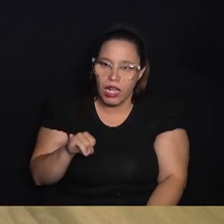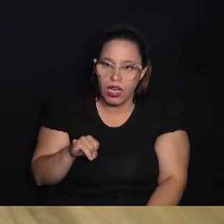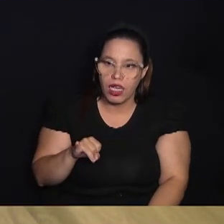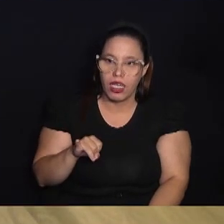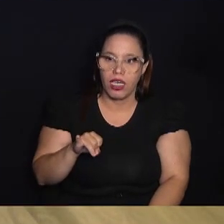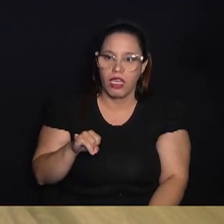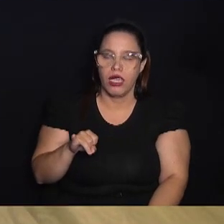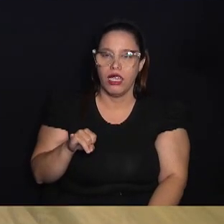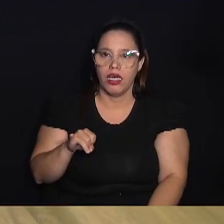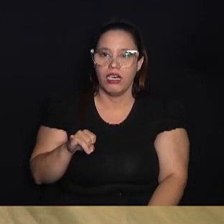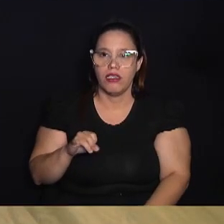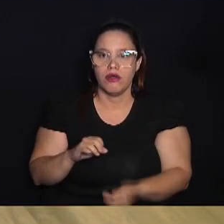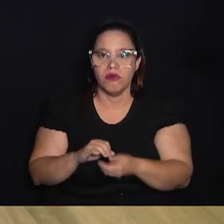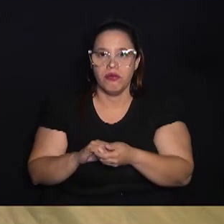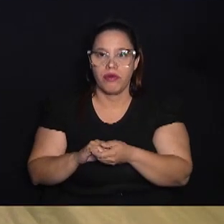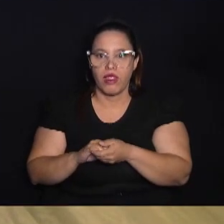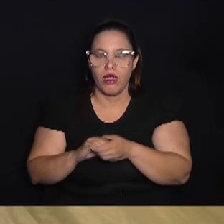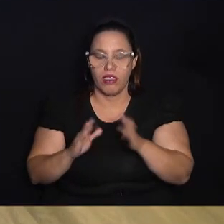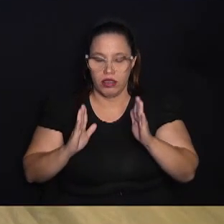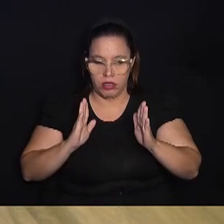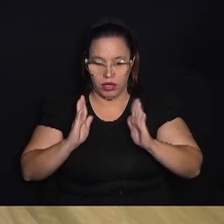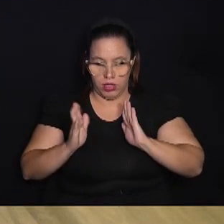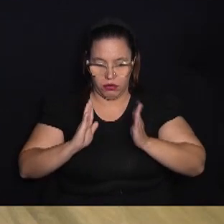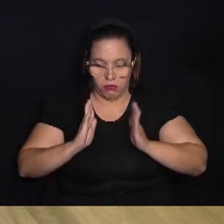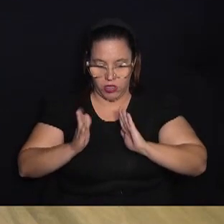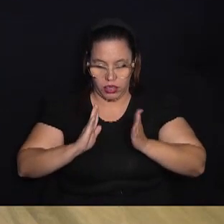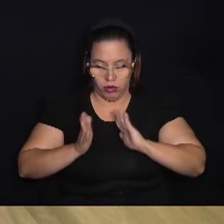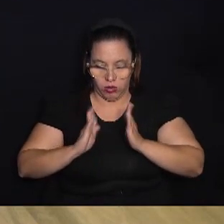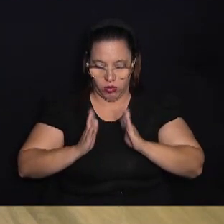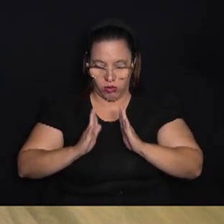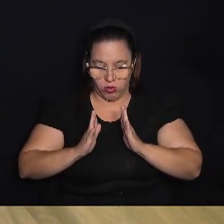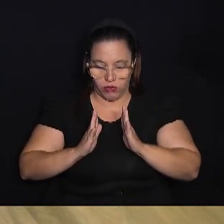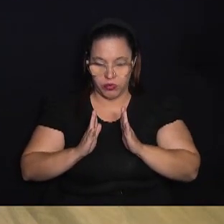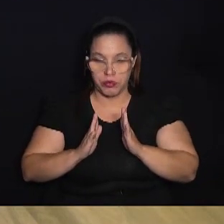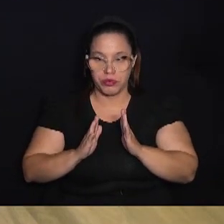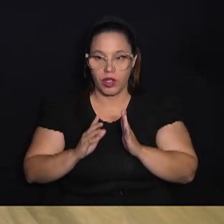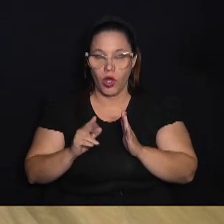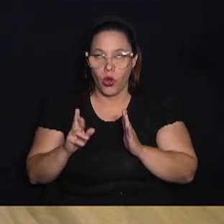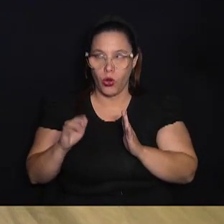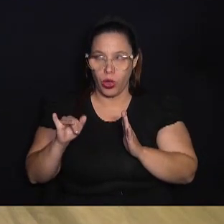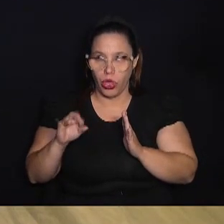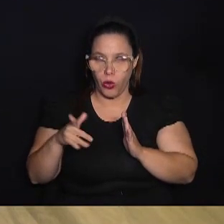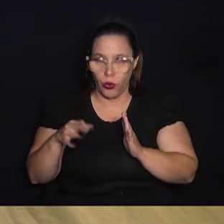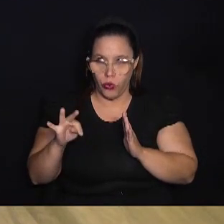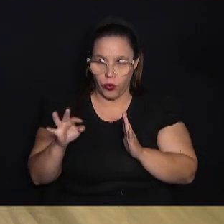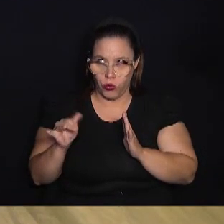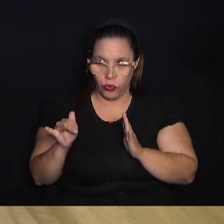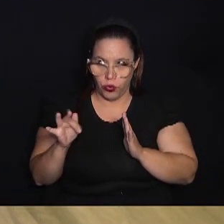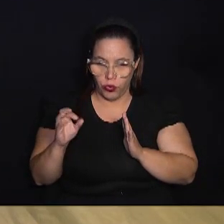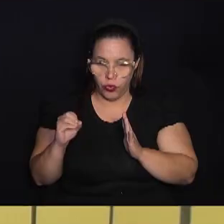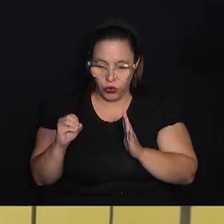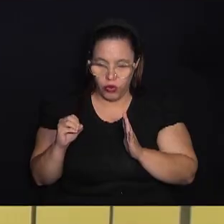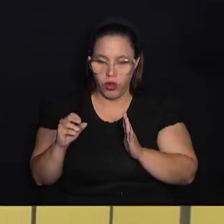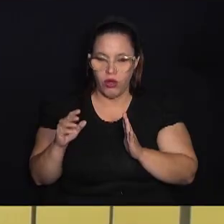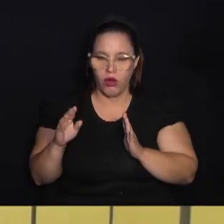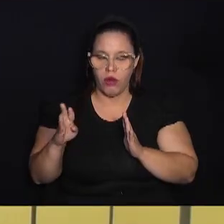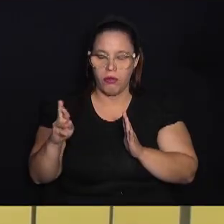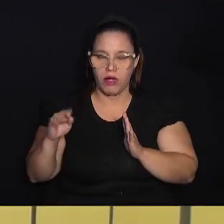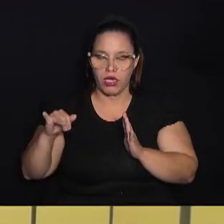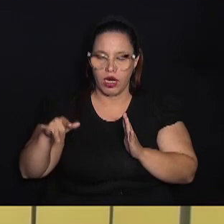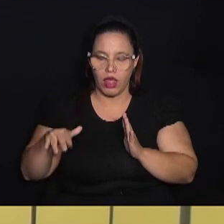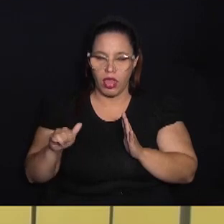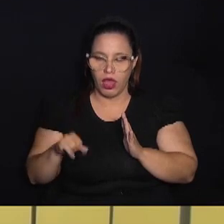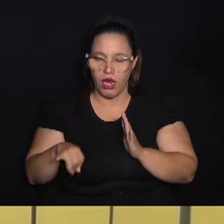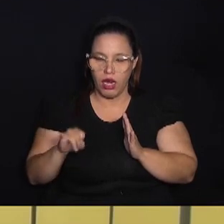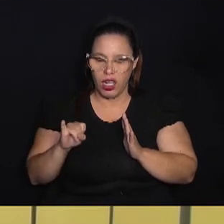período da República esse periodo Zinho de transição dos dois o Rodolfo Bernardelli que é o cara que é O Escultor da do do do